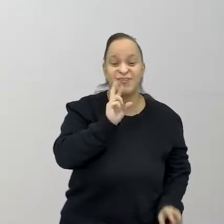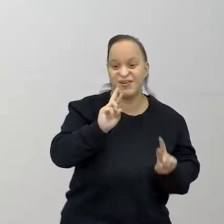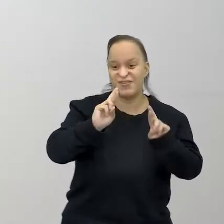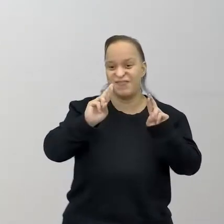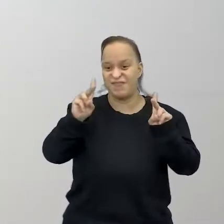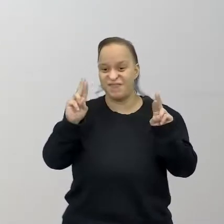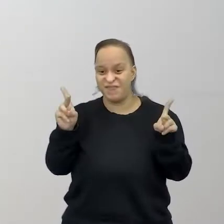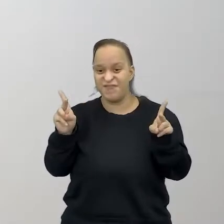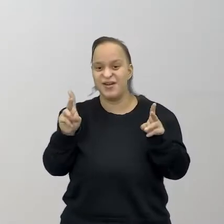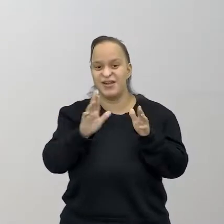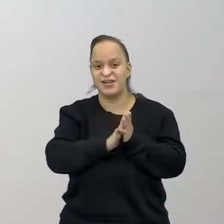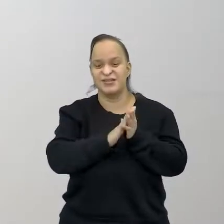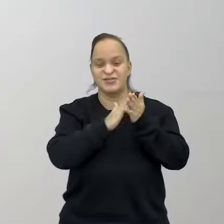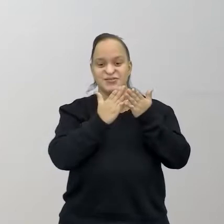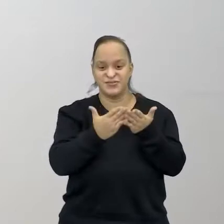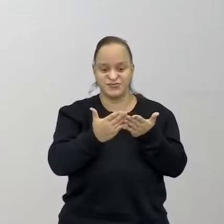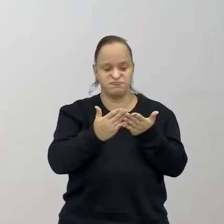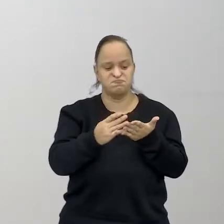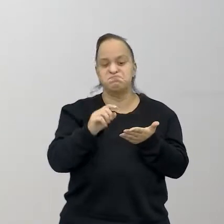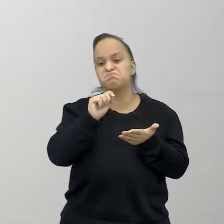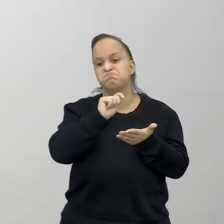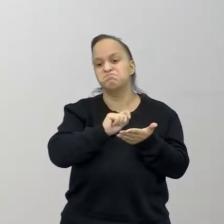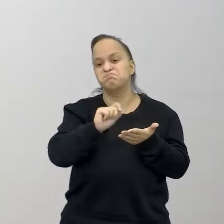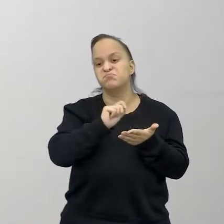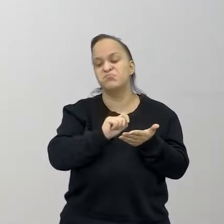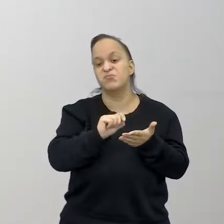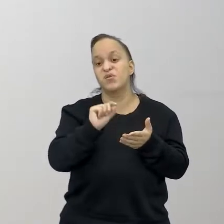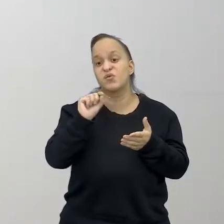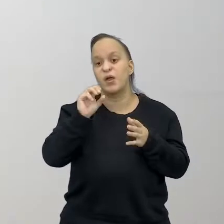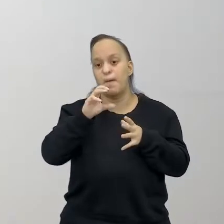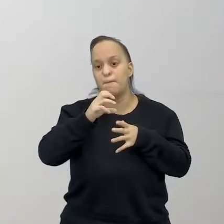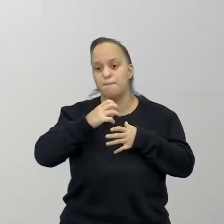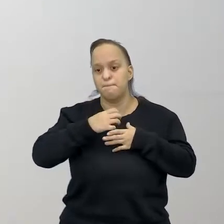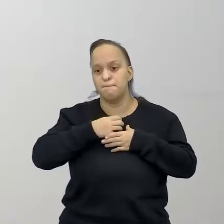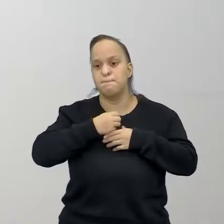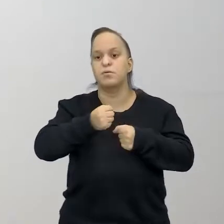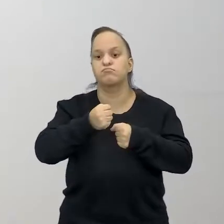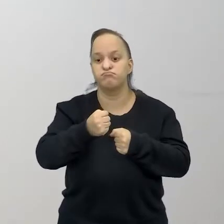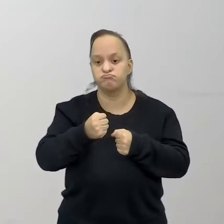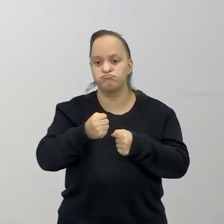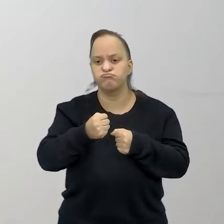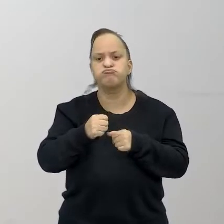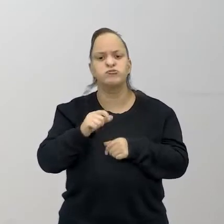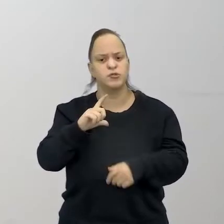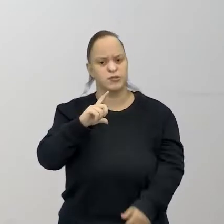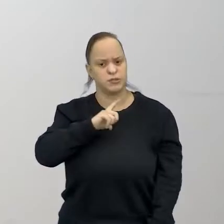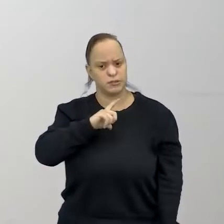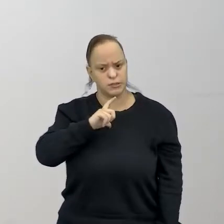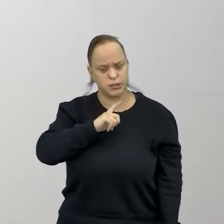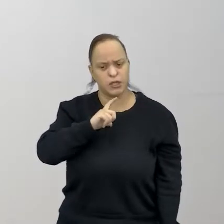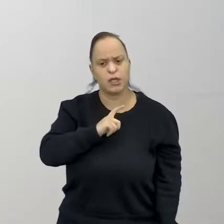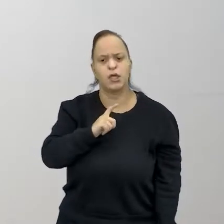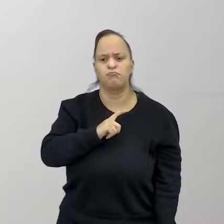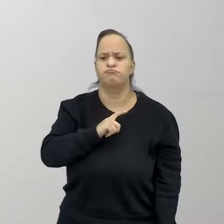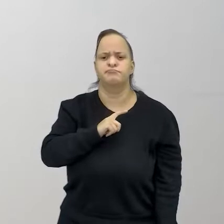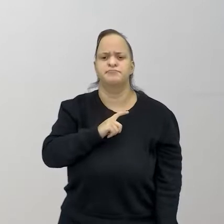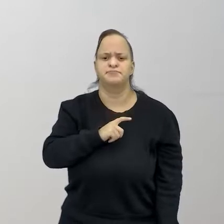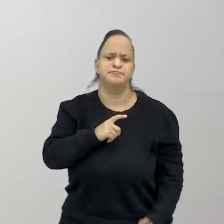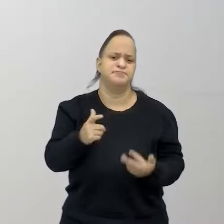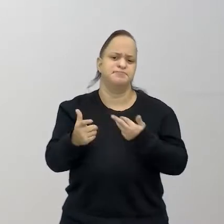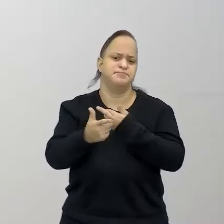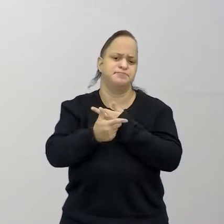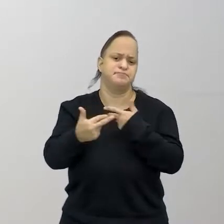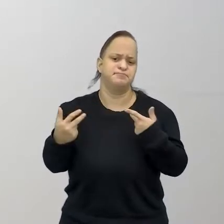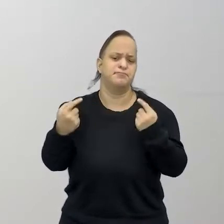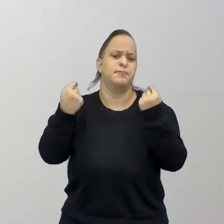que chama O Suicídio, e esse livro, O Suicídio, do Durkheim, ele fala que existem sim, né, patologias que